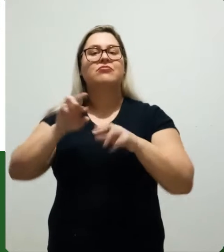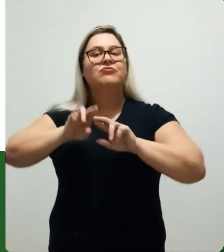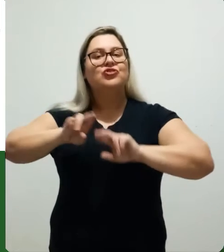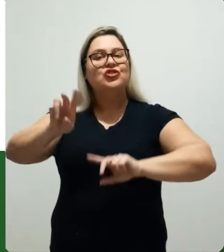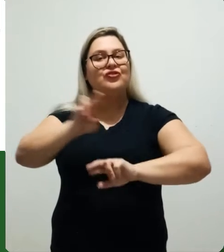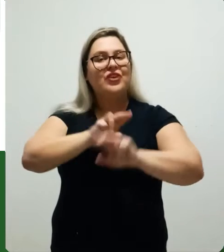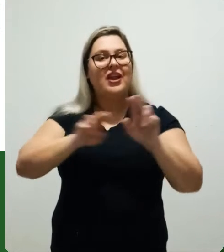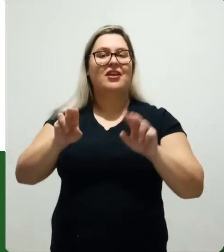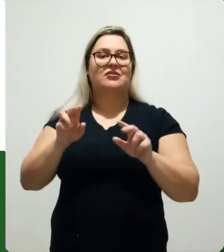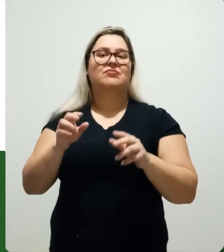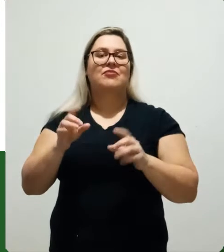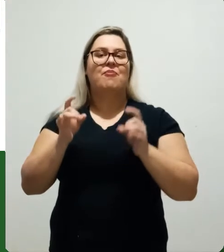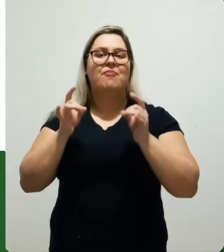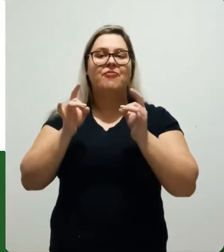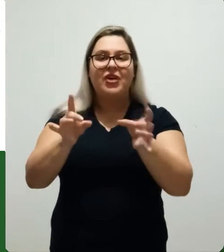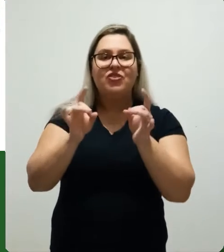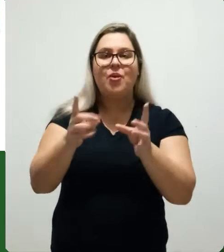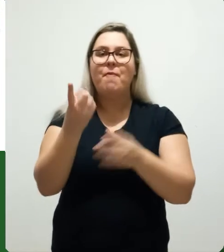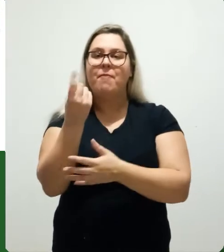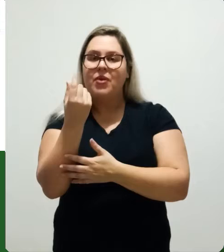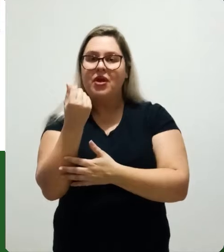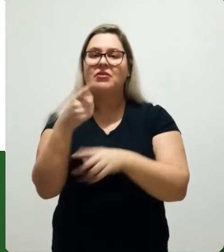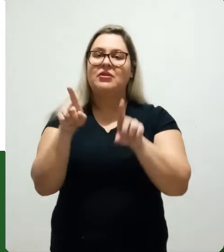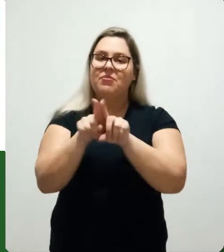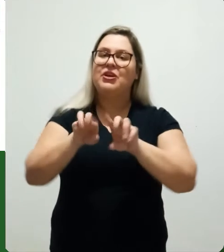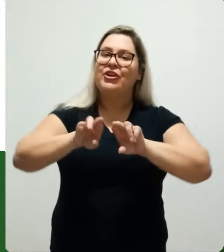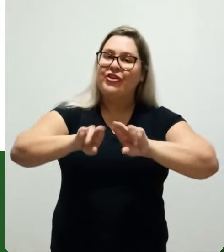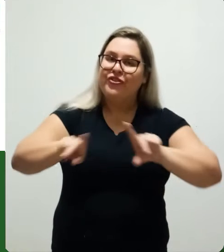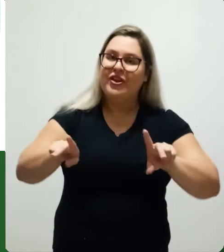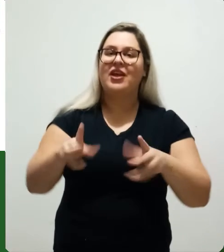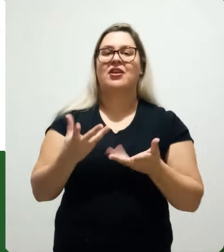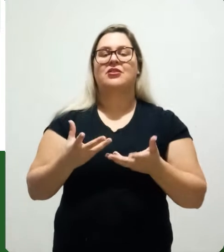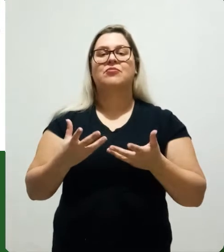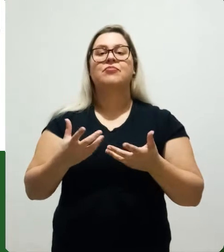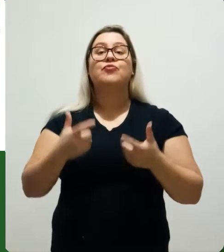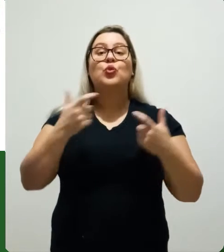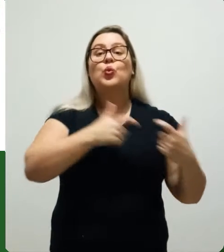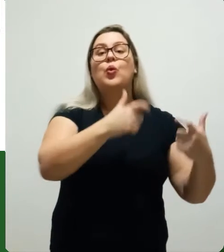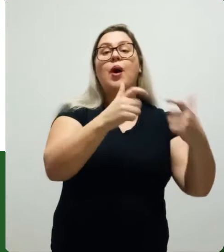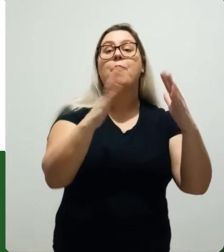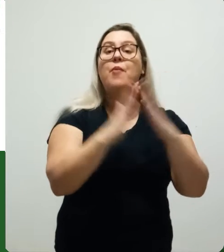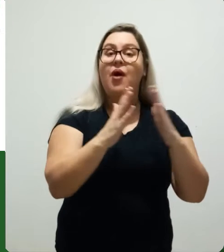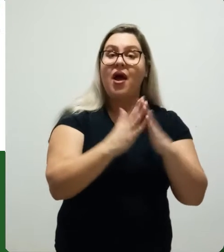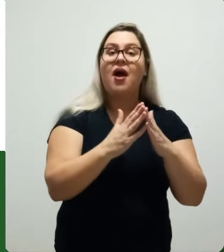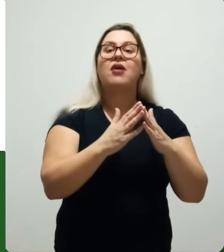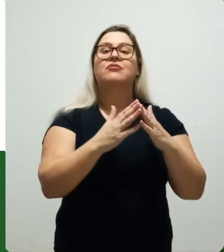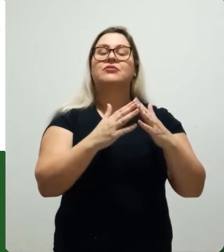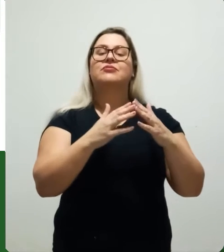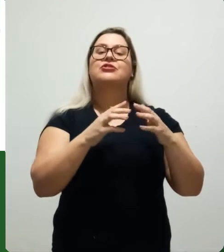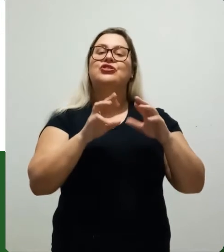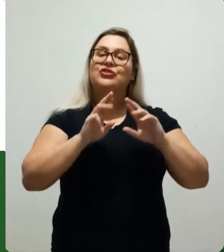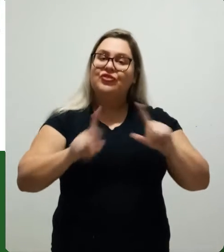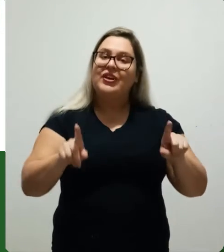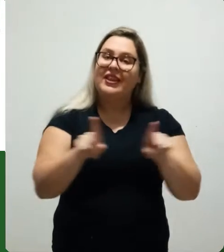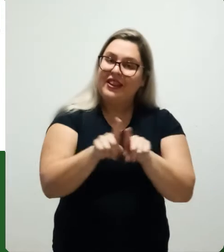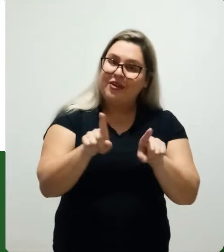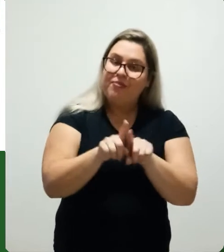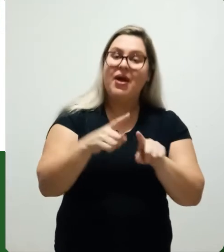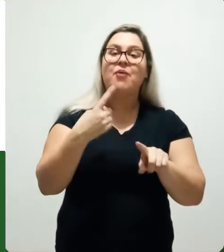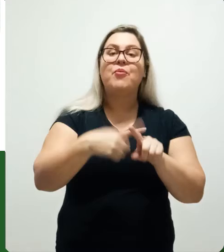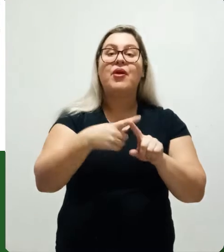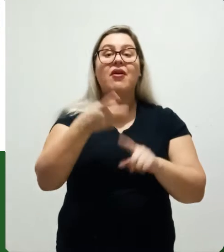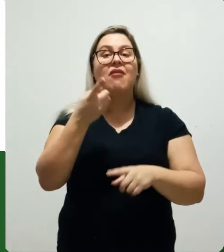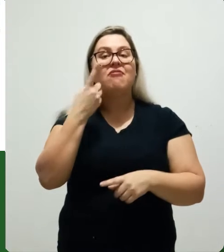capturavam essas pessoas no interior, vendiam essas pessoas no litoral para o tráfico, e essas pessoas eram transportadas